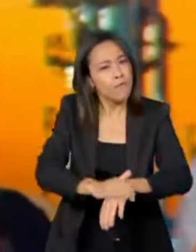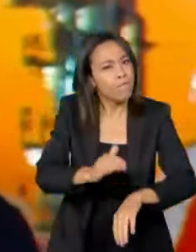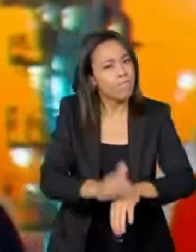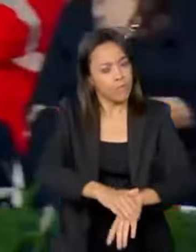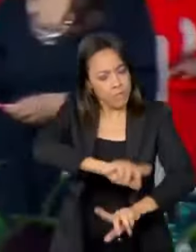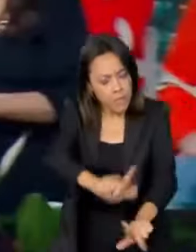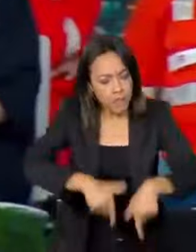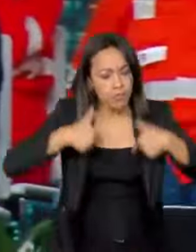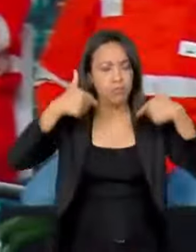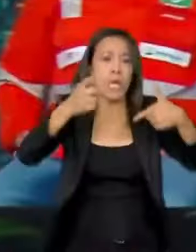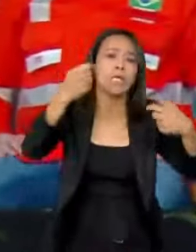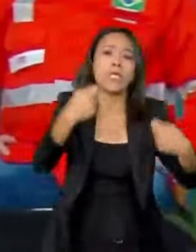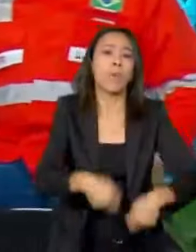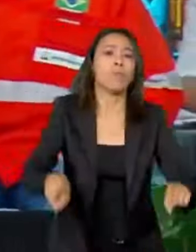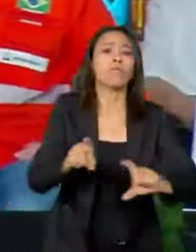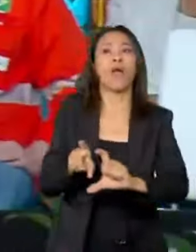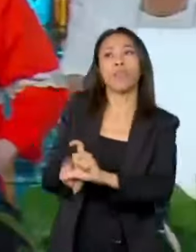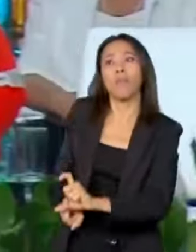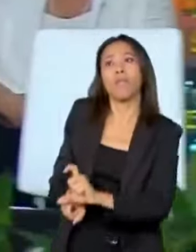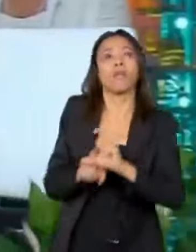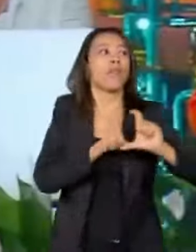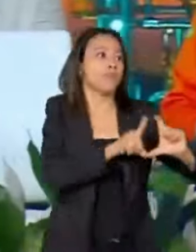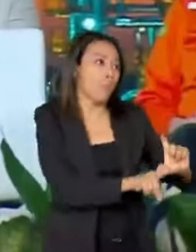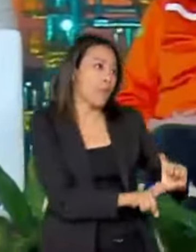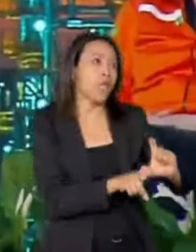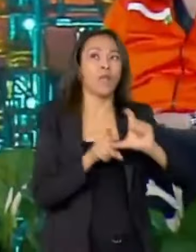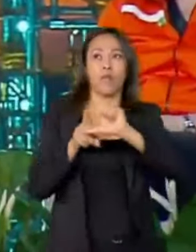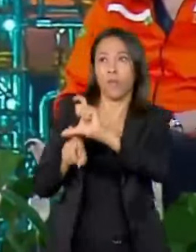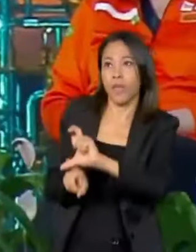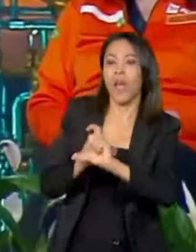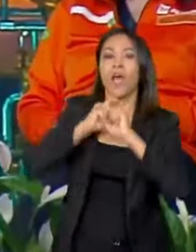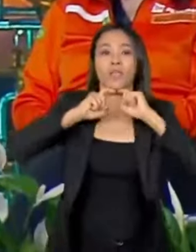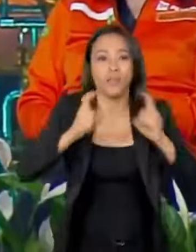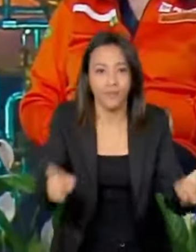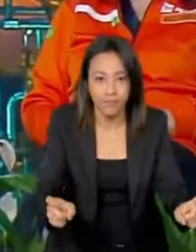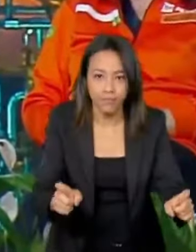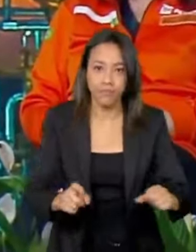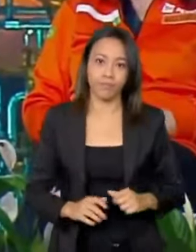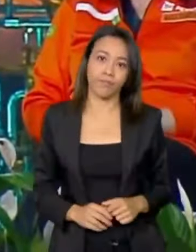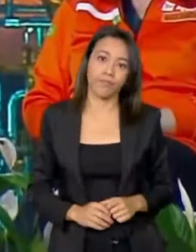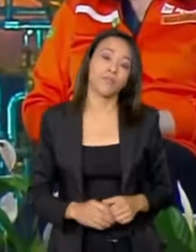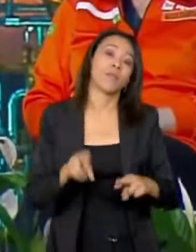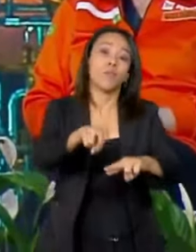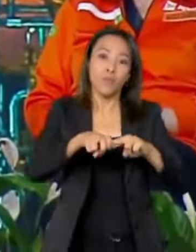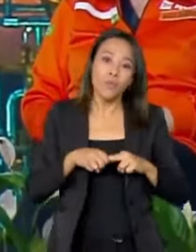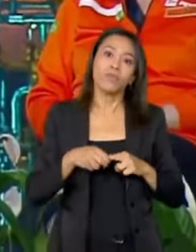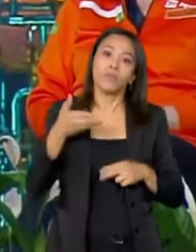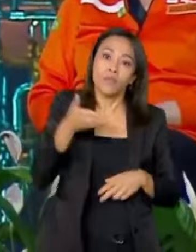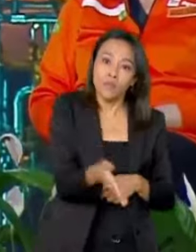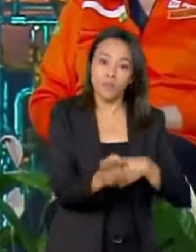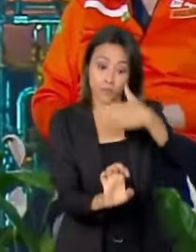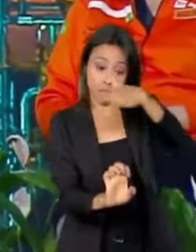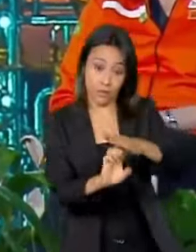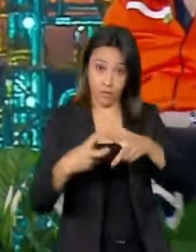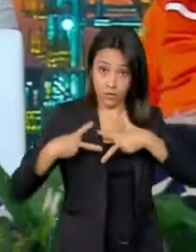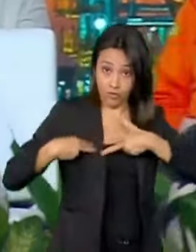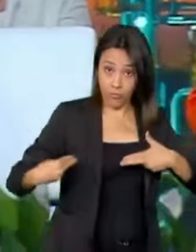quer, sem precisar dizendo amém a ninguém. É por isso que essa empresa está crescendo.